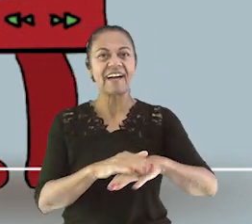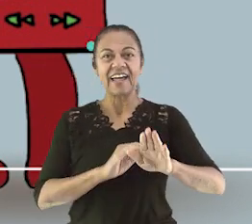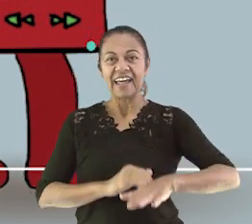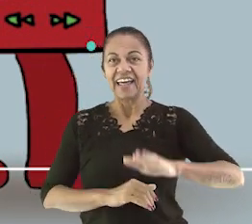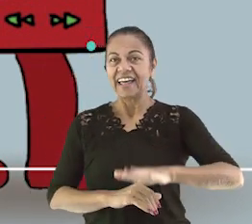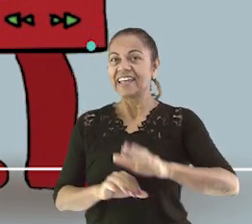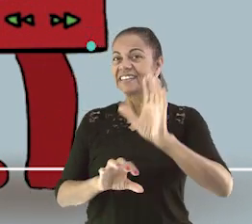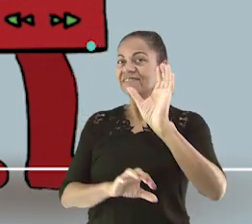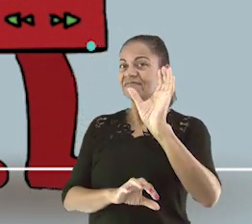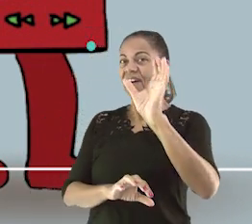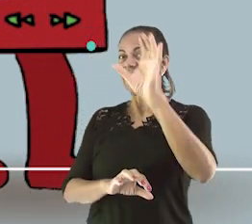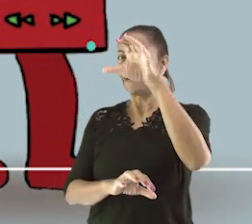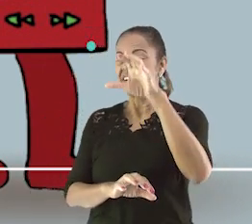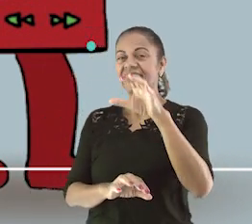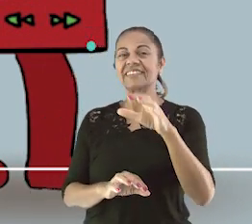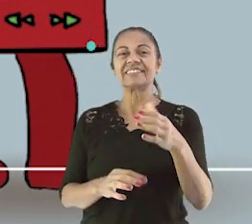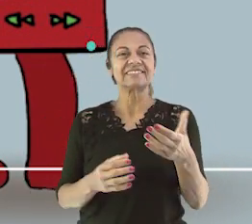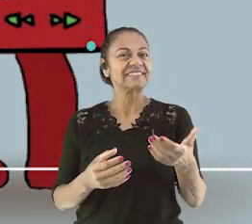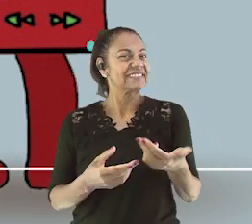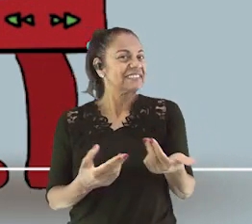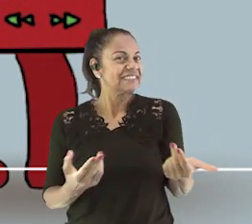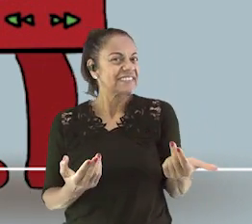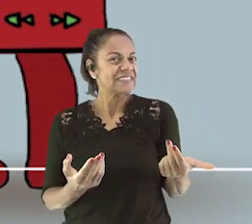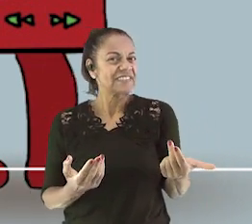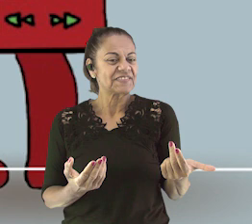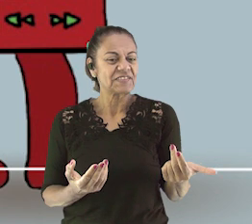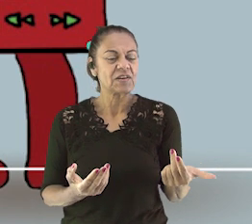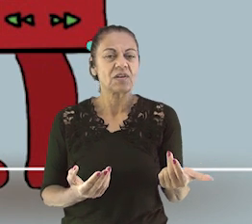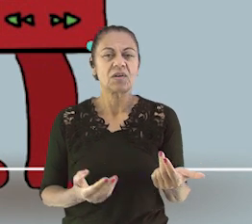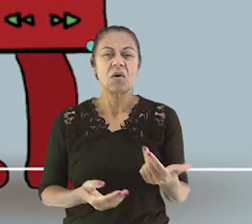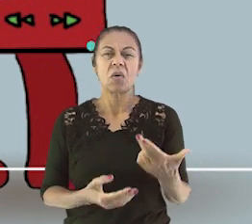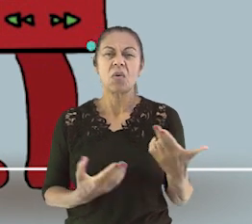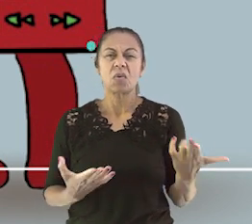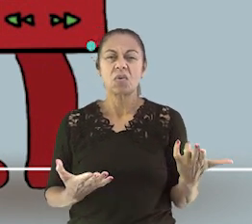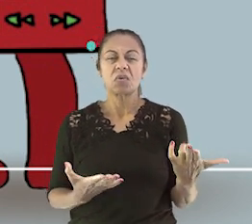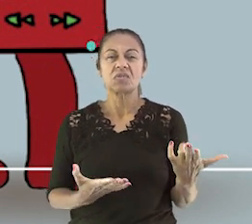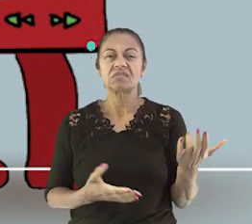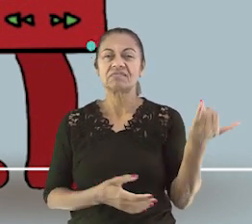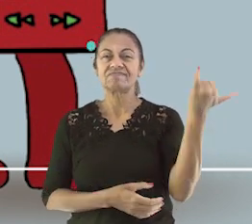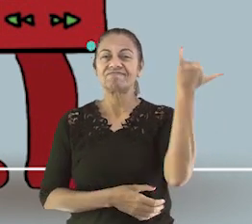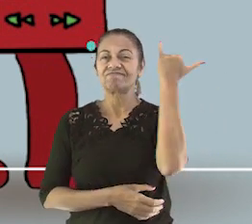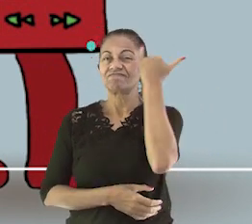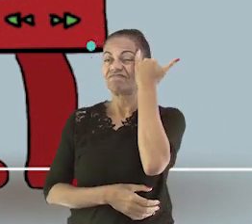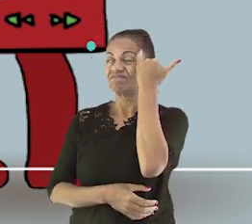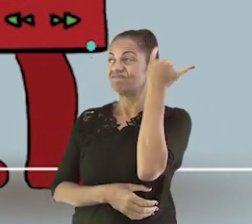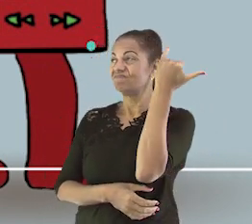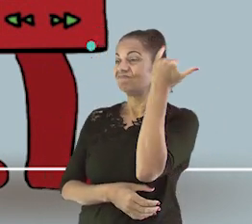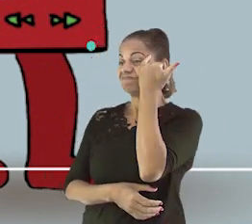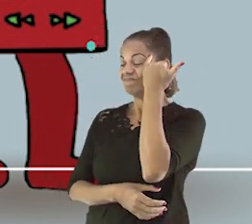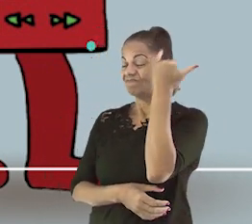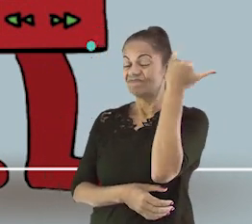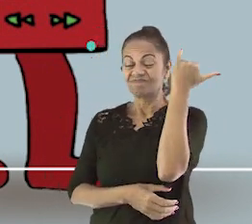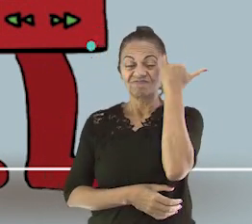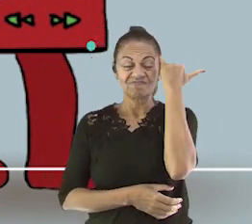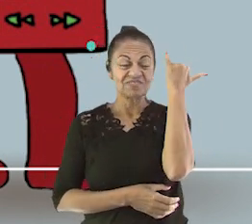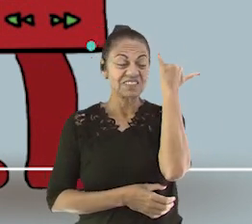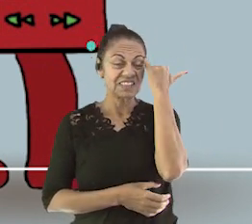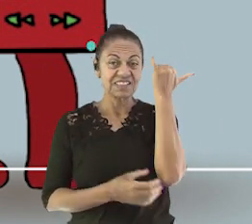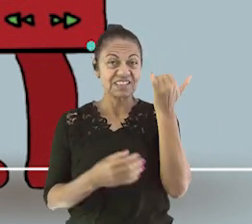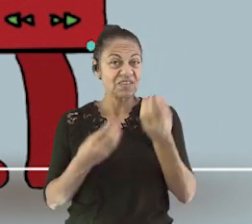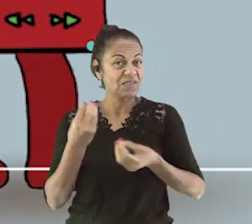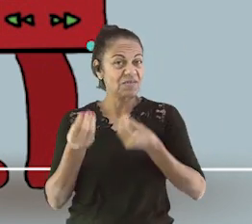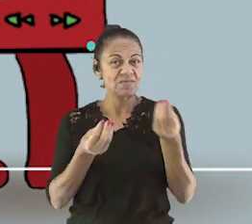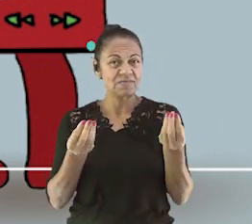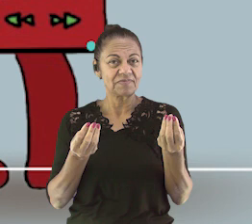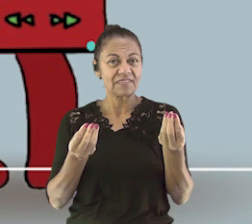basquete? Ou então estão com um pouco de preguiça? Eu sou o